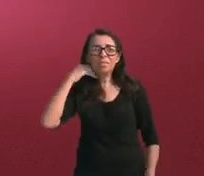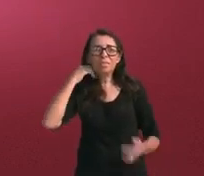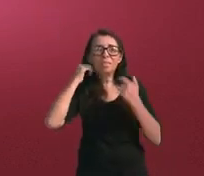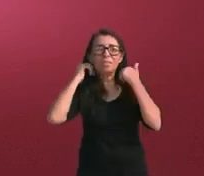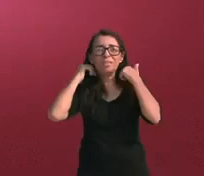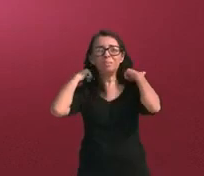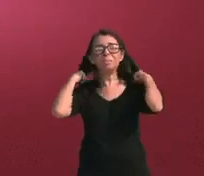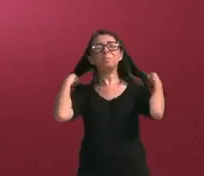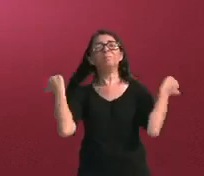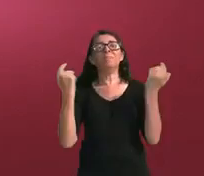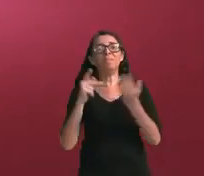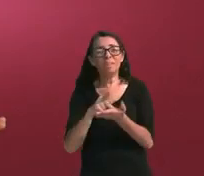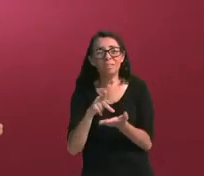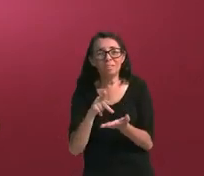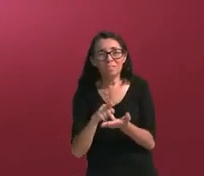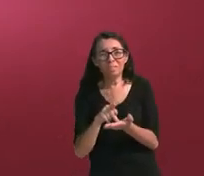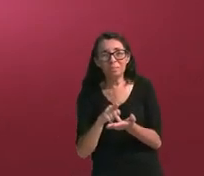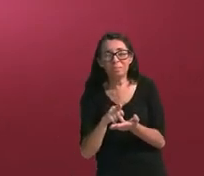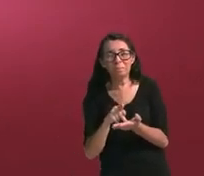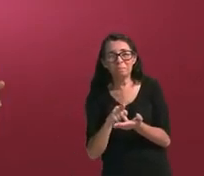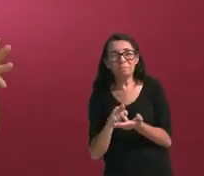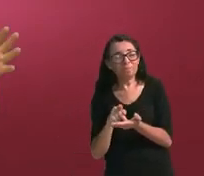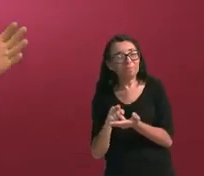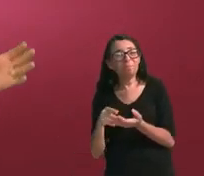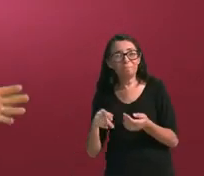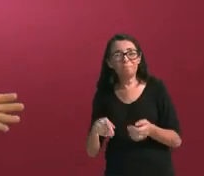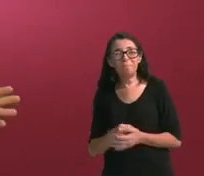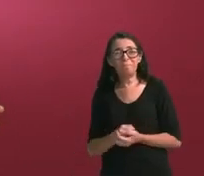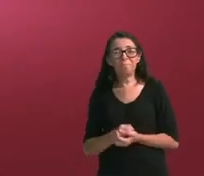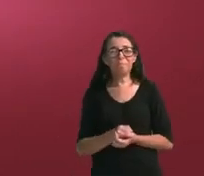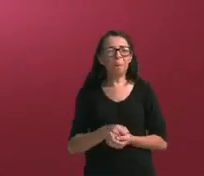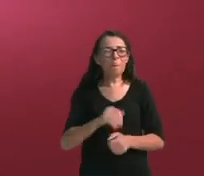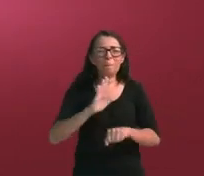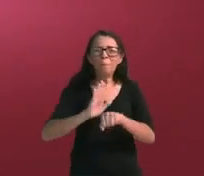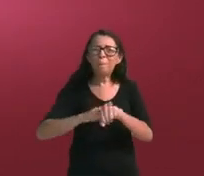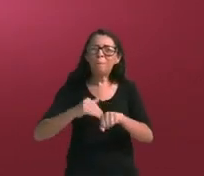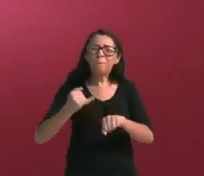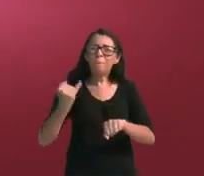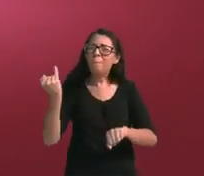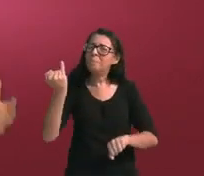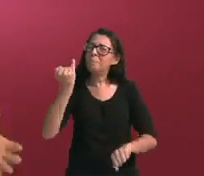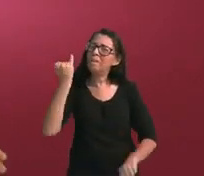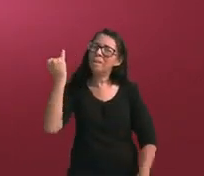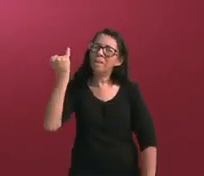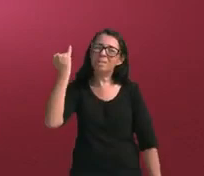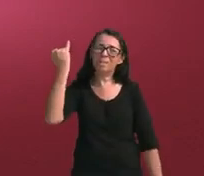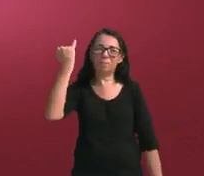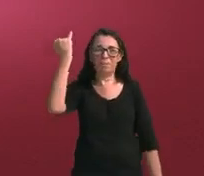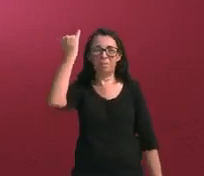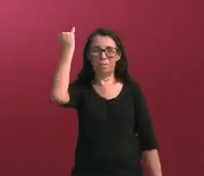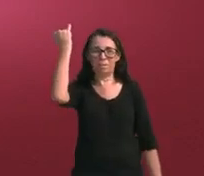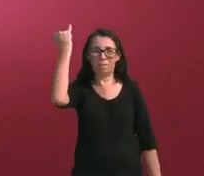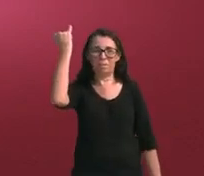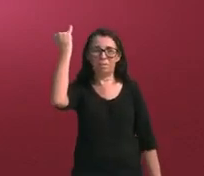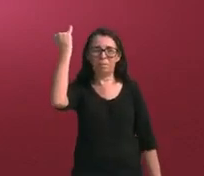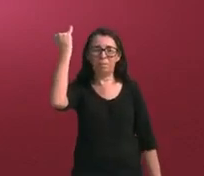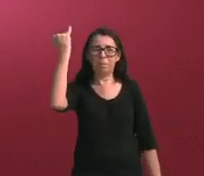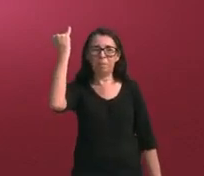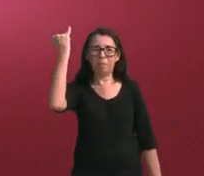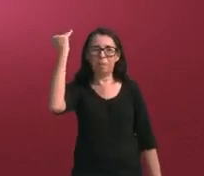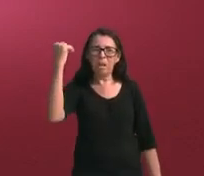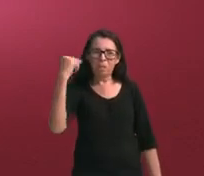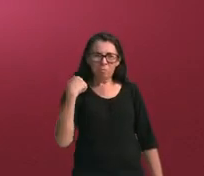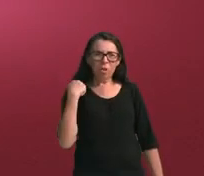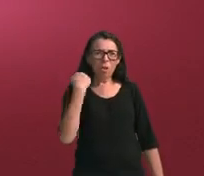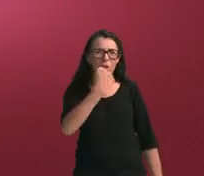vivos. E é isso que é o mais importante, porque a hora que nós fecharmos os olhos, ou Cristo vir e